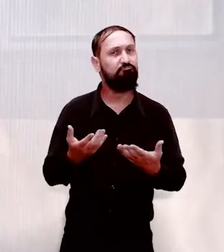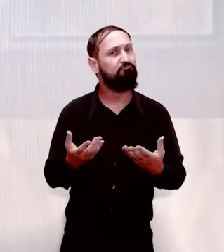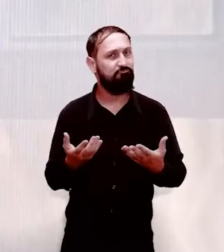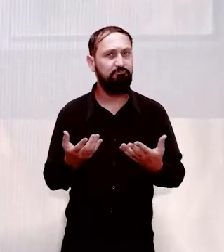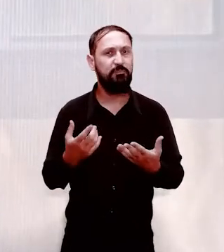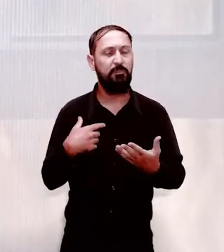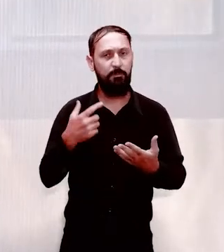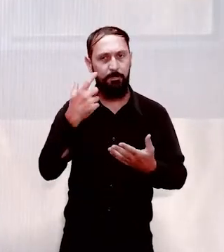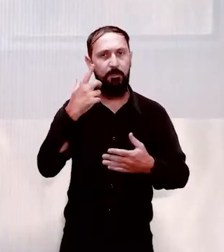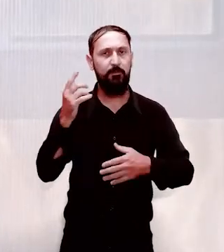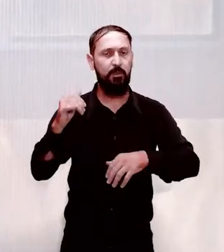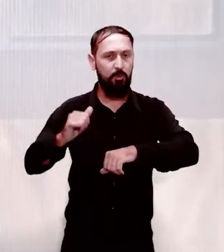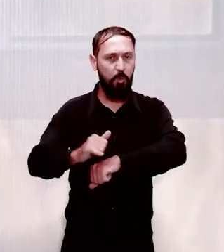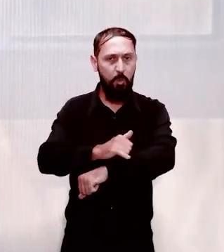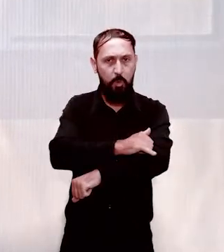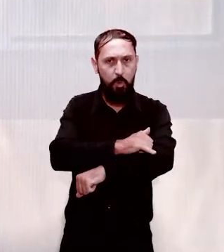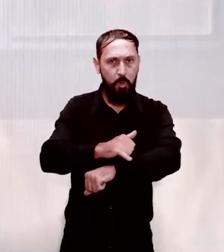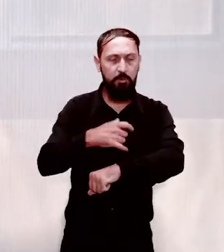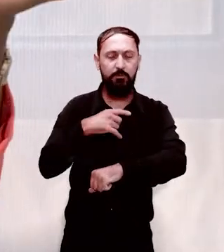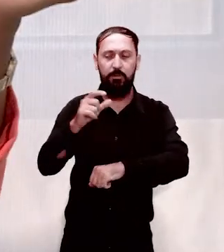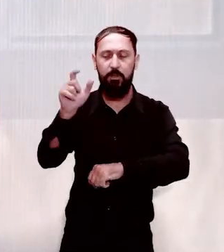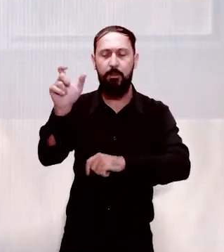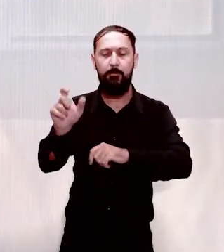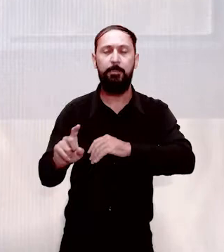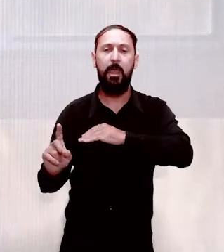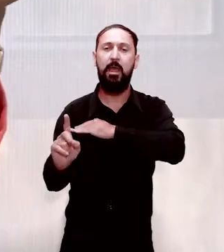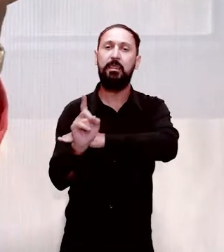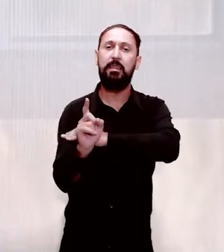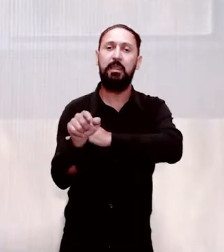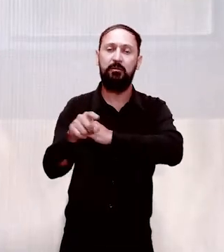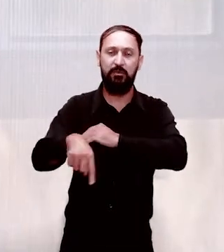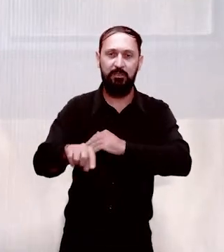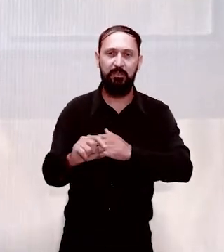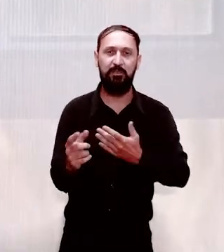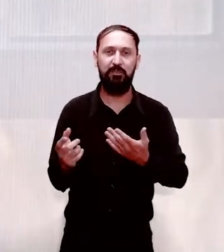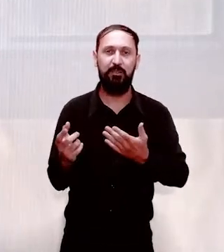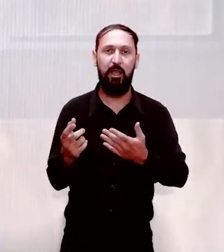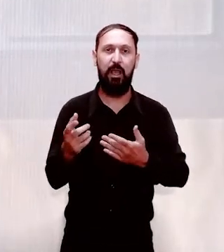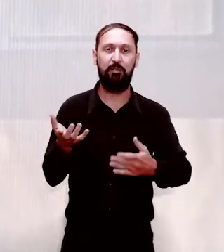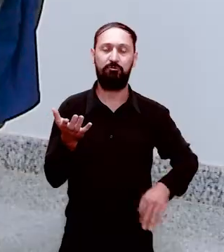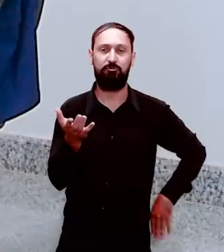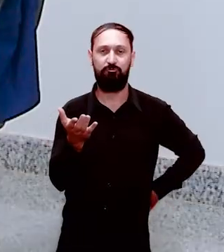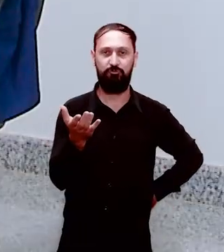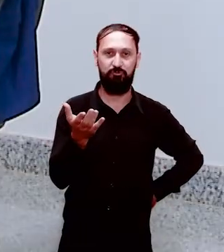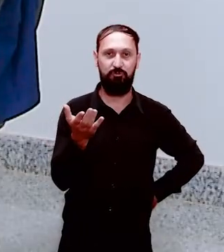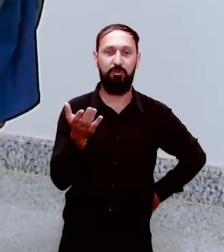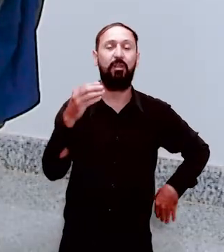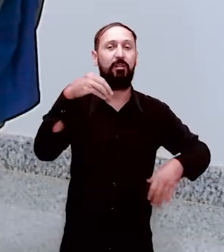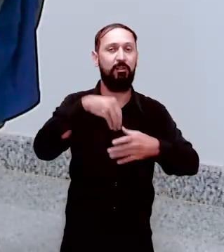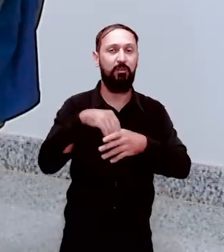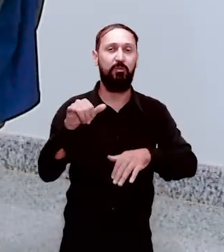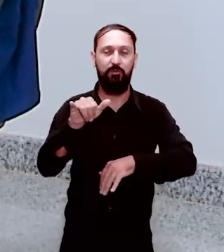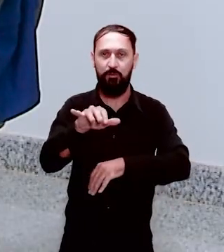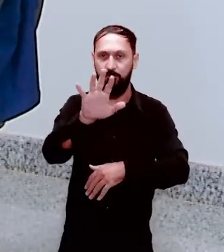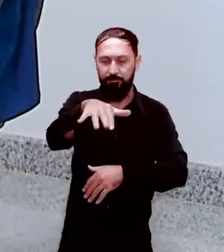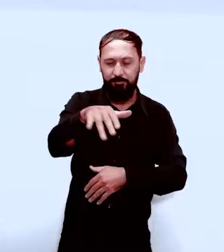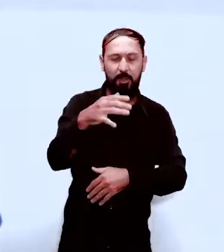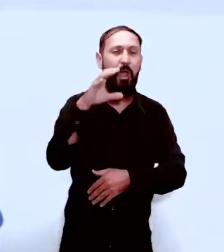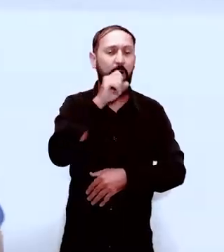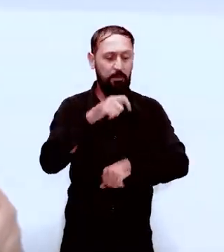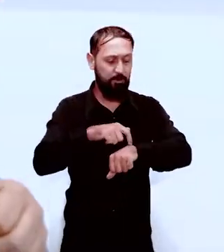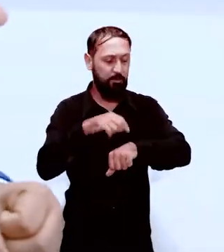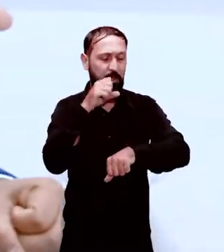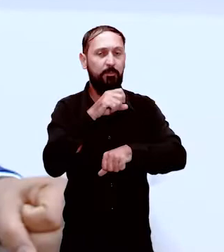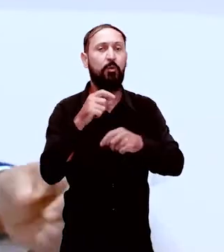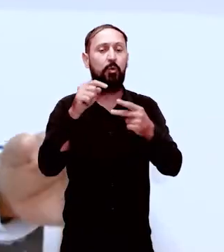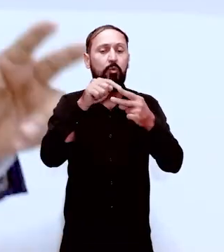negro no avião, você vê negra te atendendo ali, os comissários. Né? Eugênia, rapidamente,